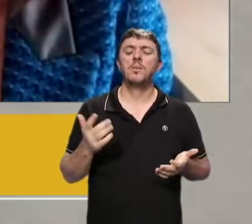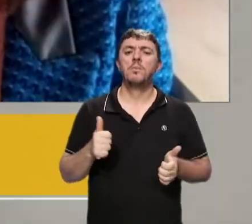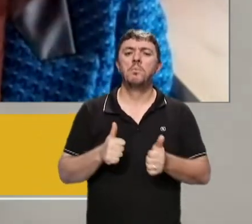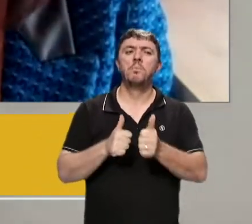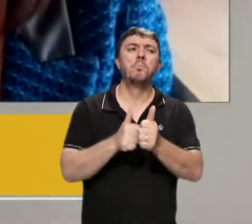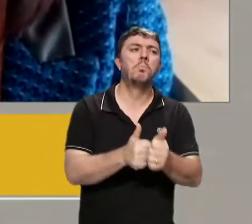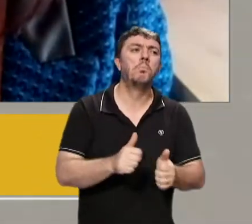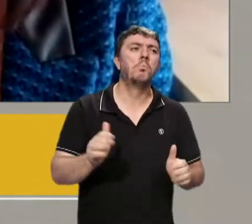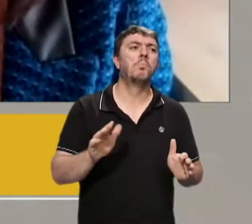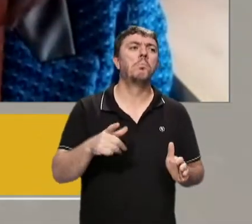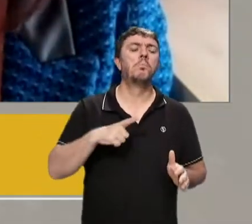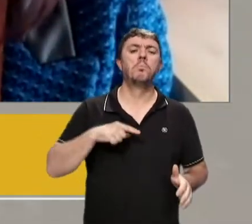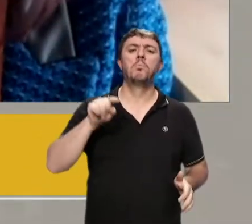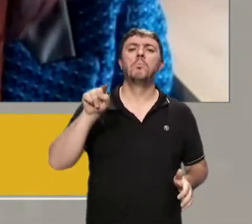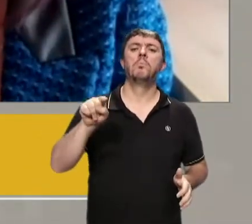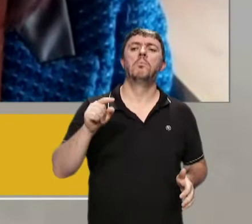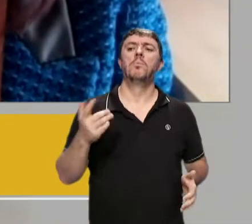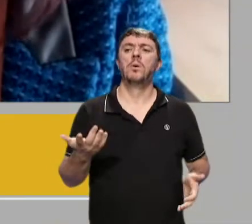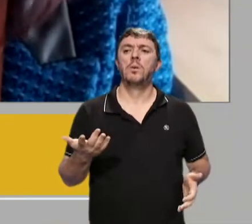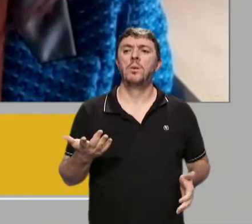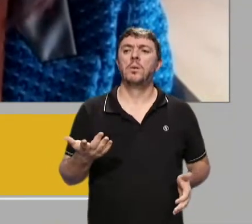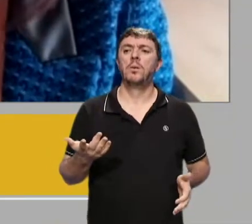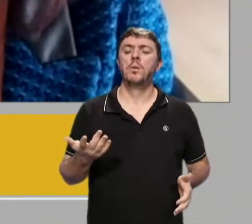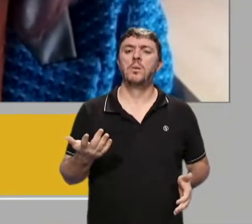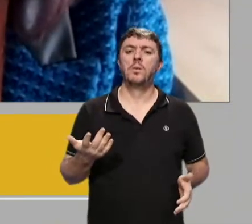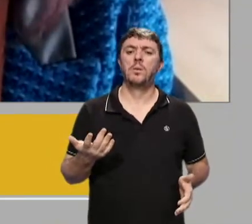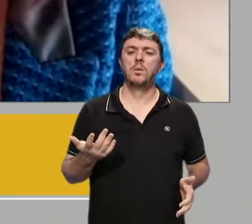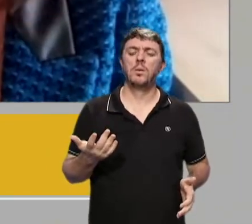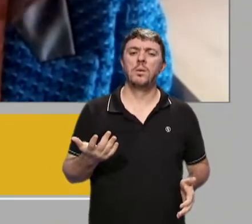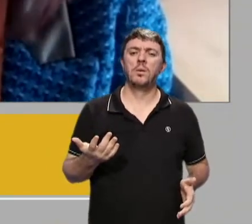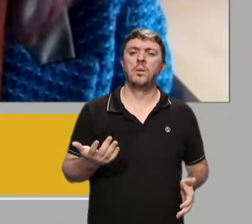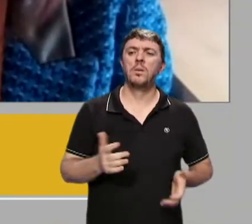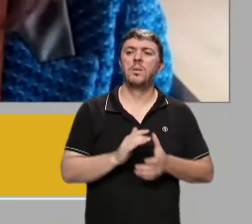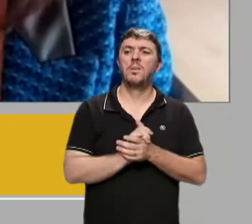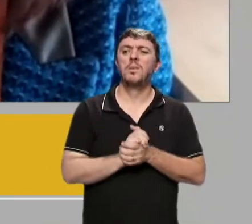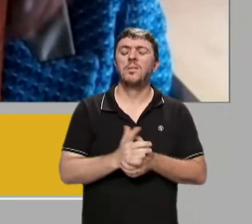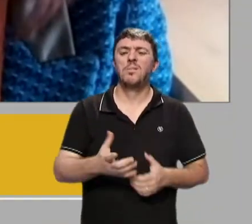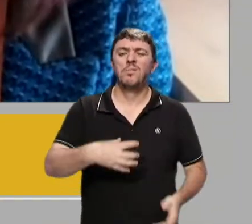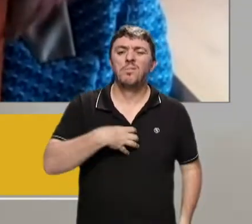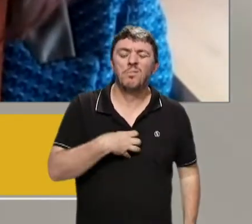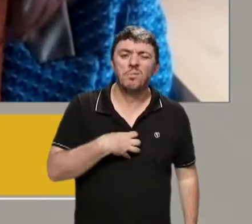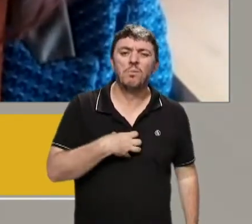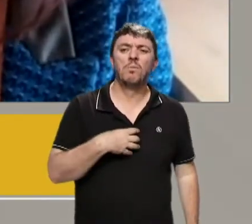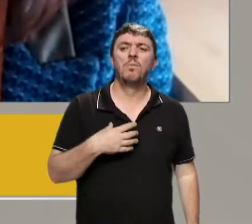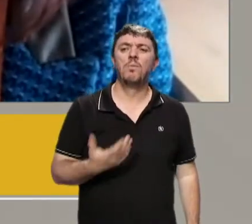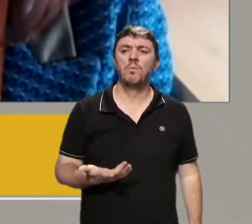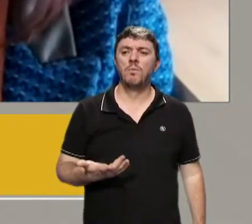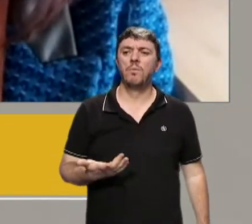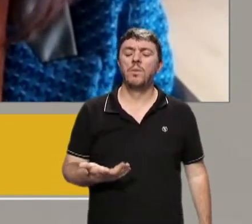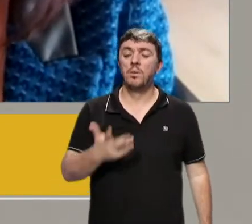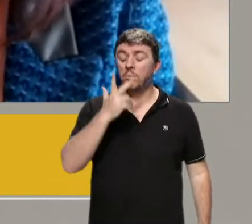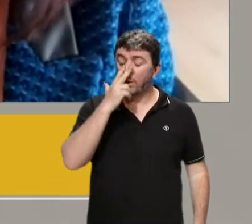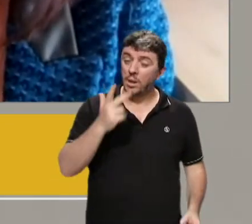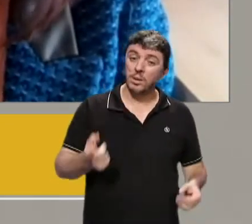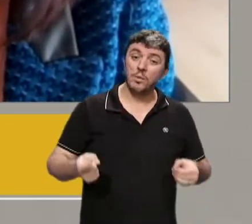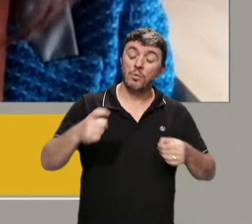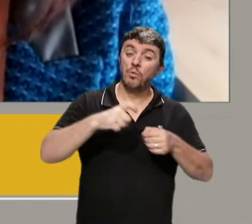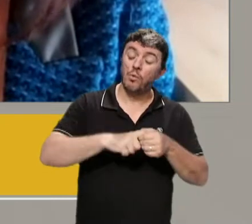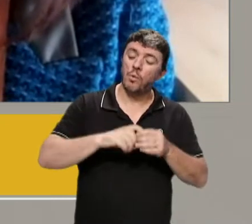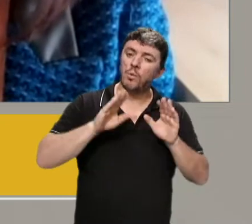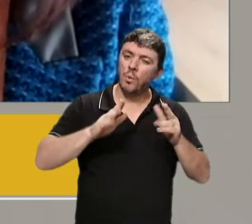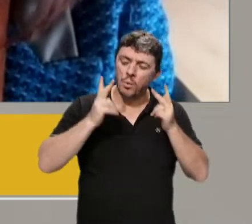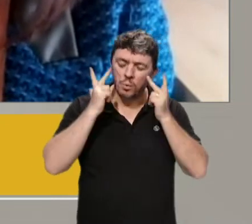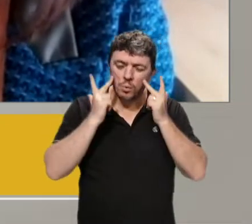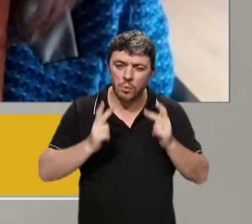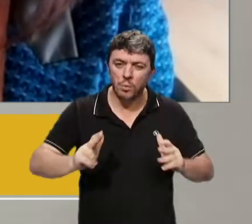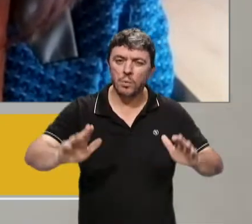estava ali, do nada, apareceu do nada para mim. Eu achei aquilo tão chato, né? E eles tiraram agora, eu vi que voltou um pouco ao normal.